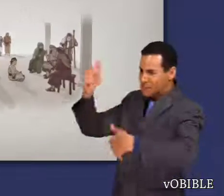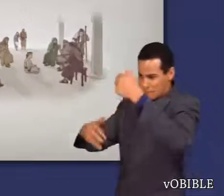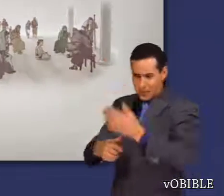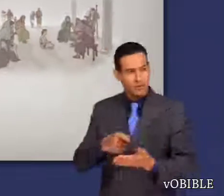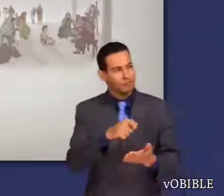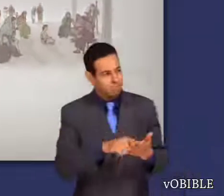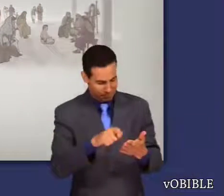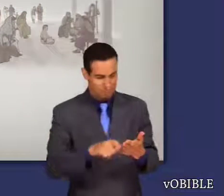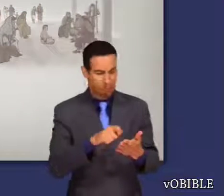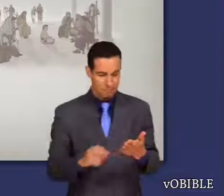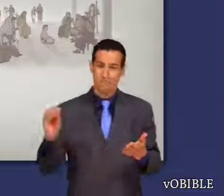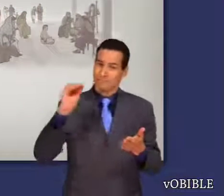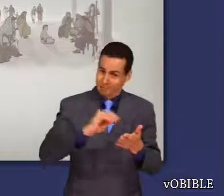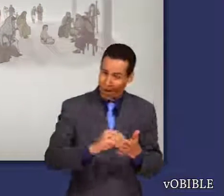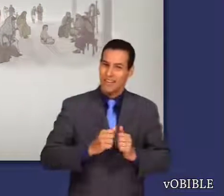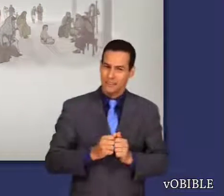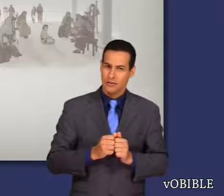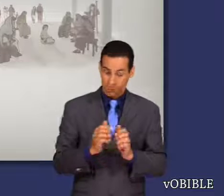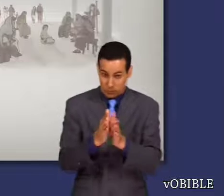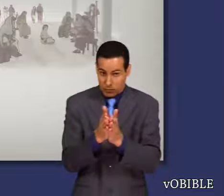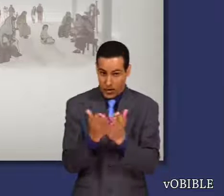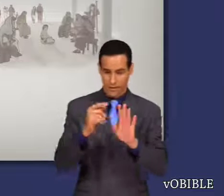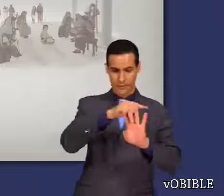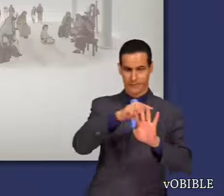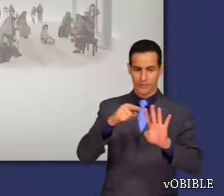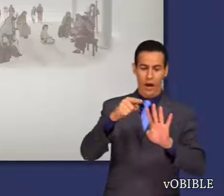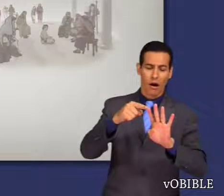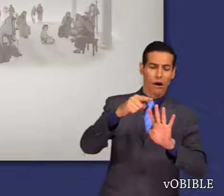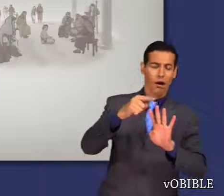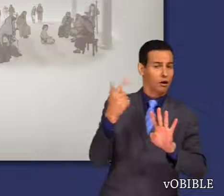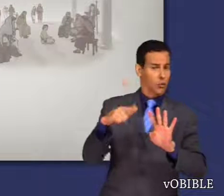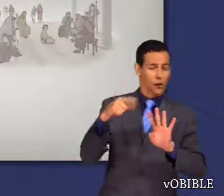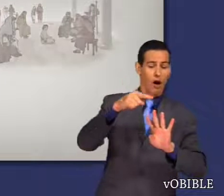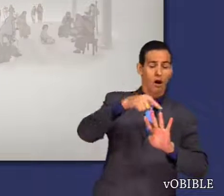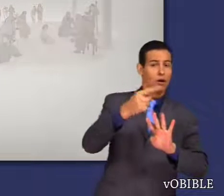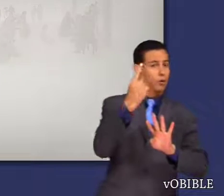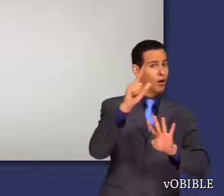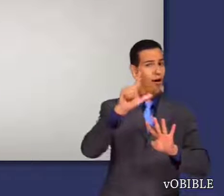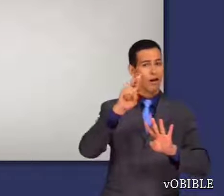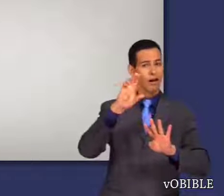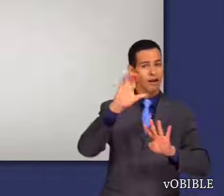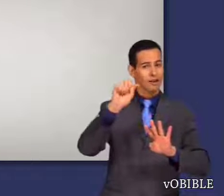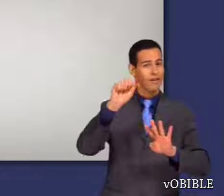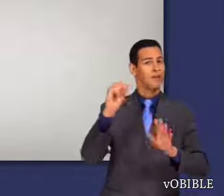anos. É possível que Lucas tenha ouvido essa história de Maria, mãe de Jesus.